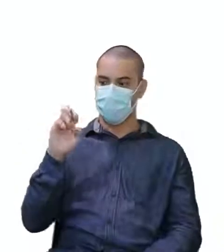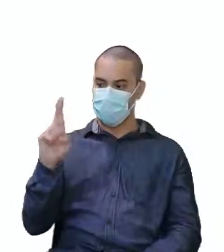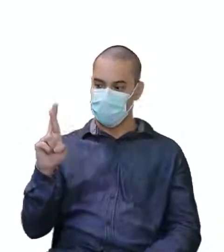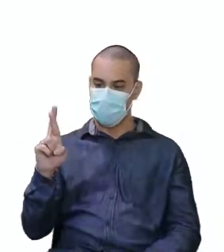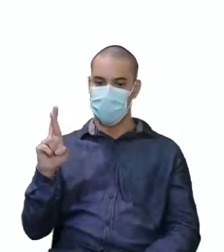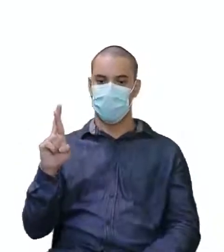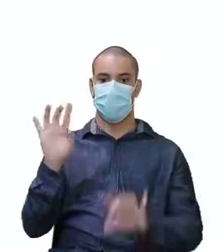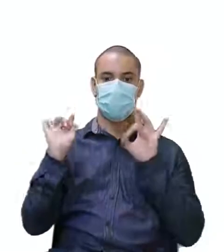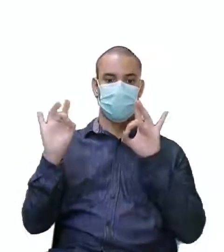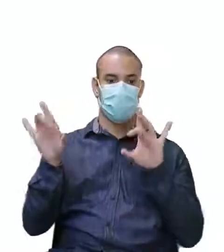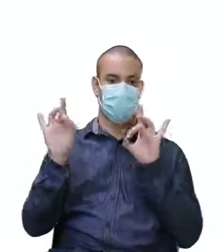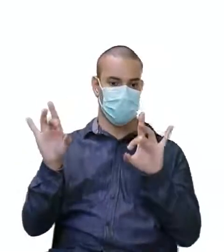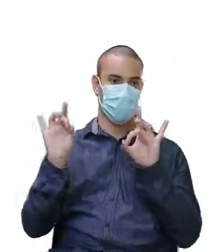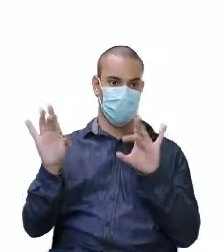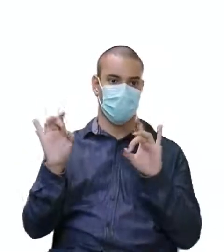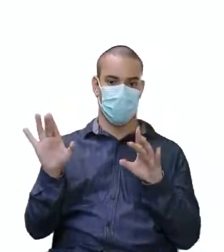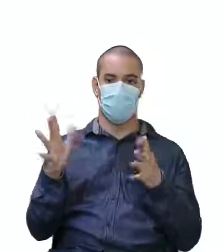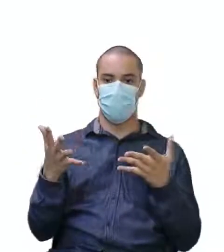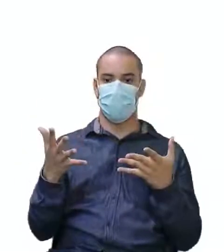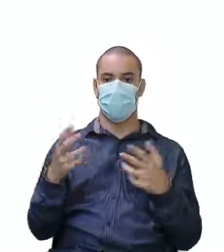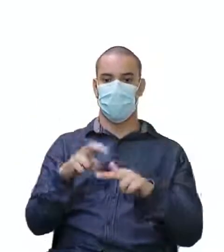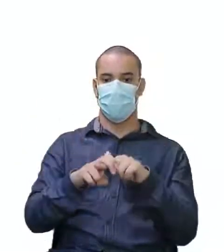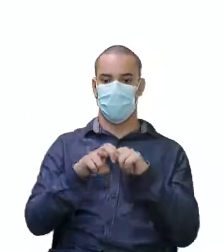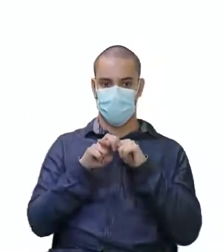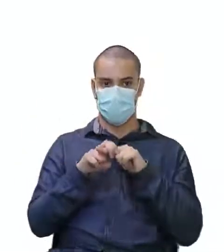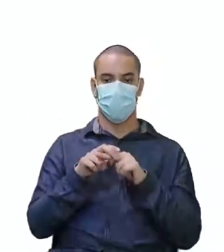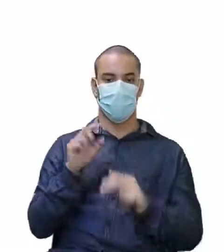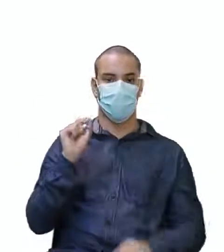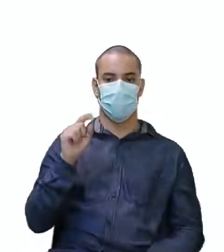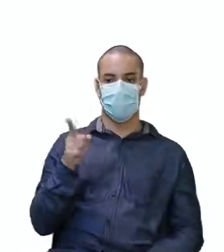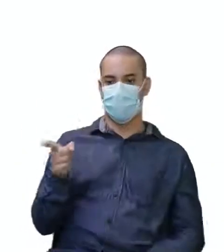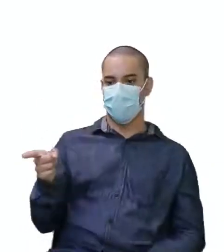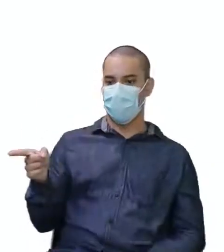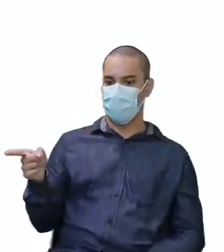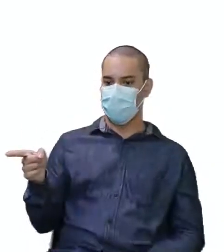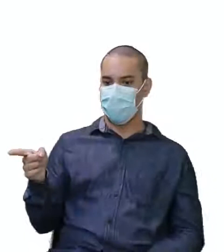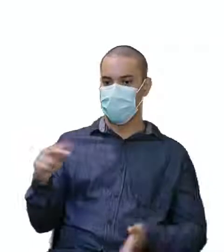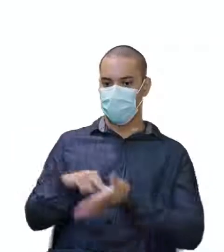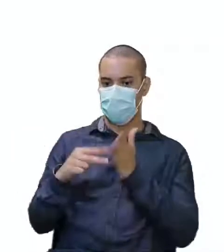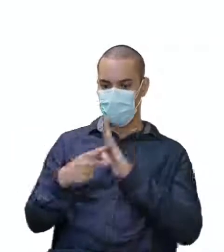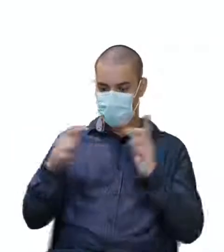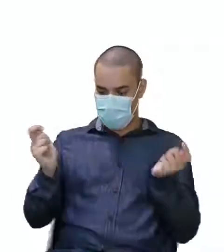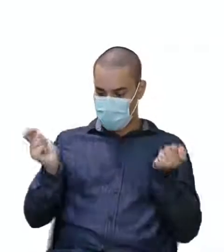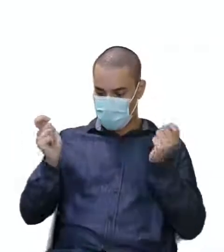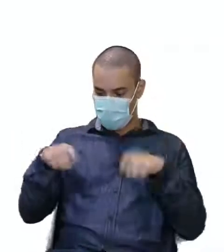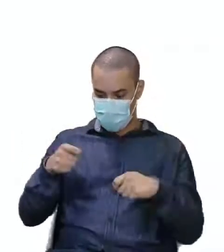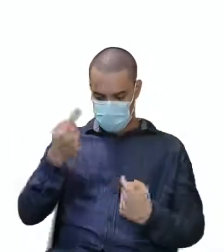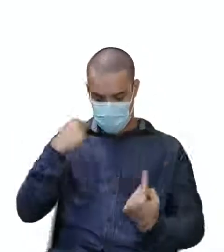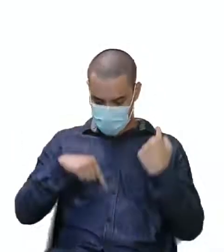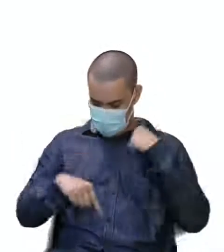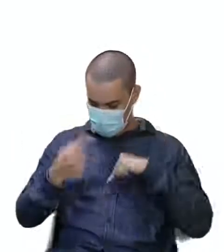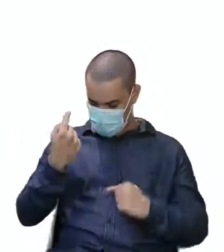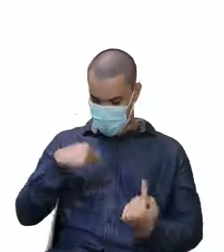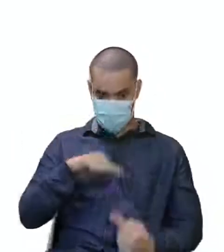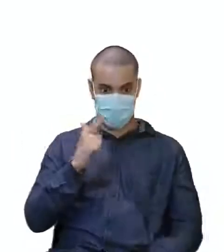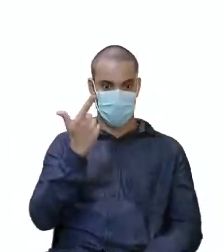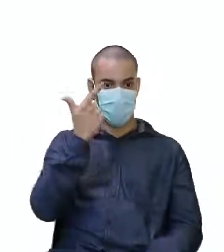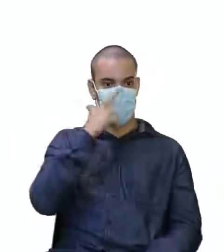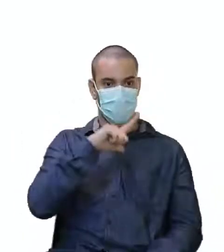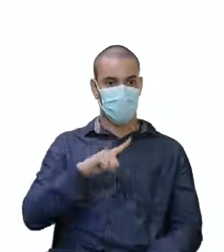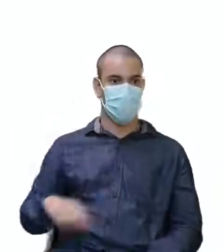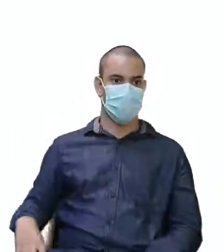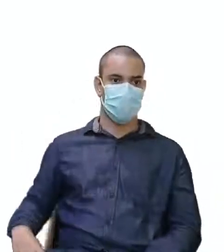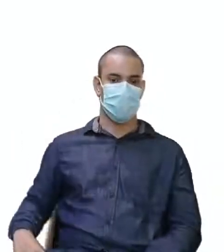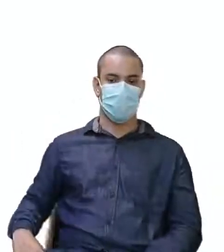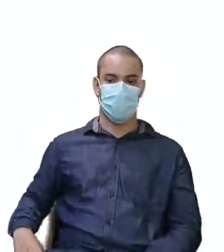interespecíficas. Tá? Então, tolerância fisiológica, ou seja, a capacidade do organismo dele conseguir se